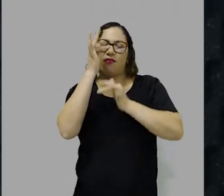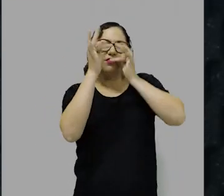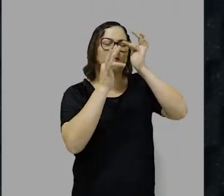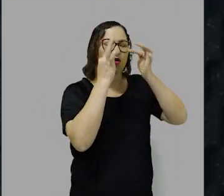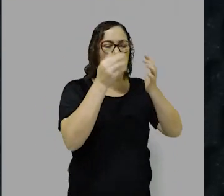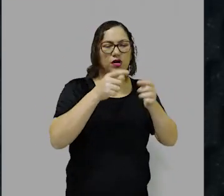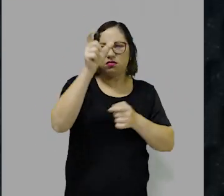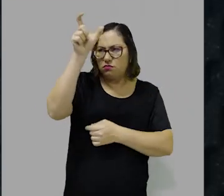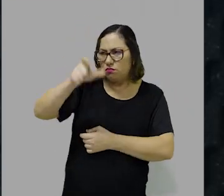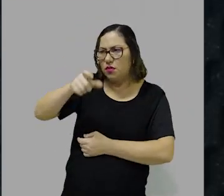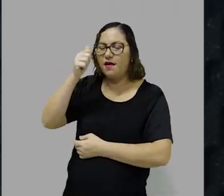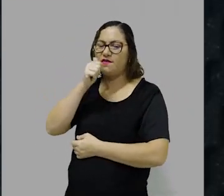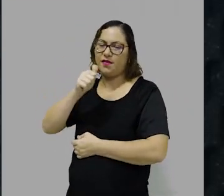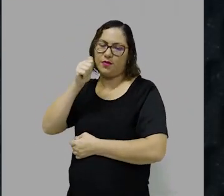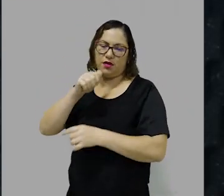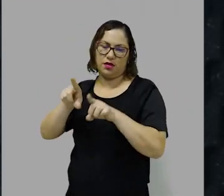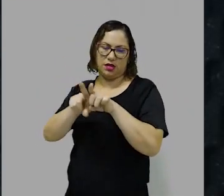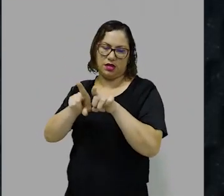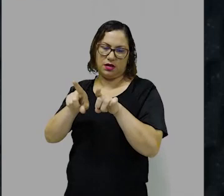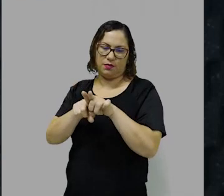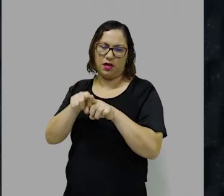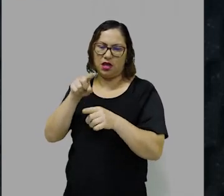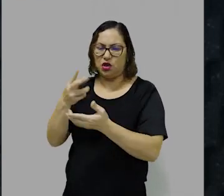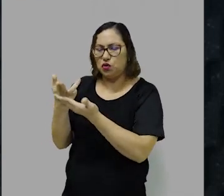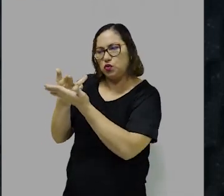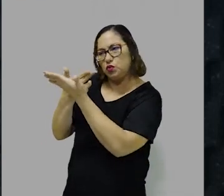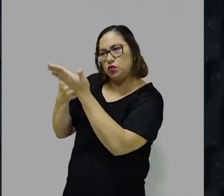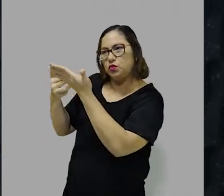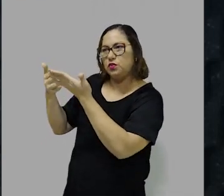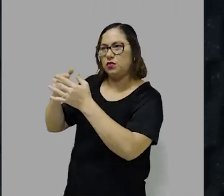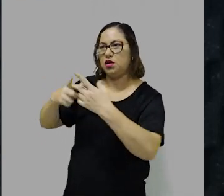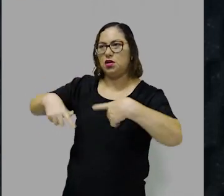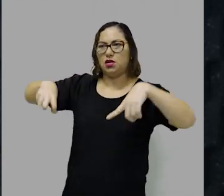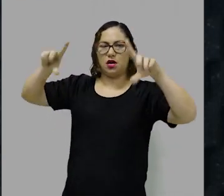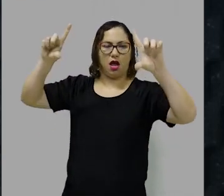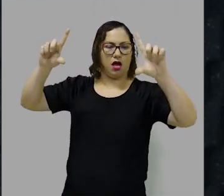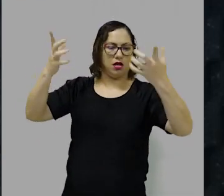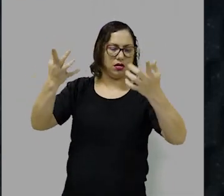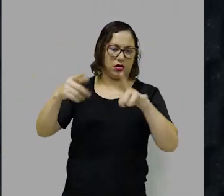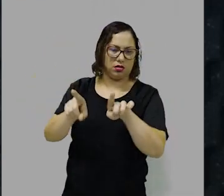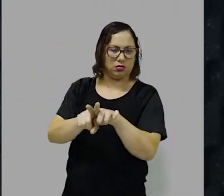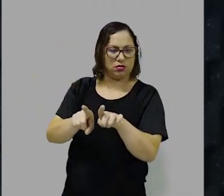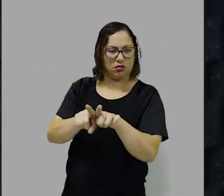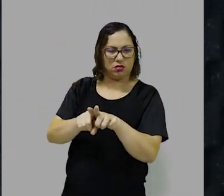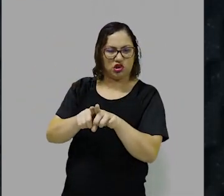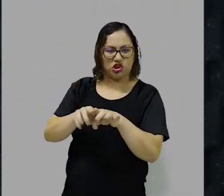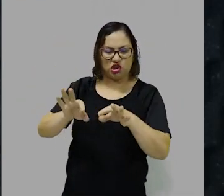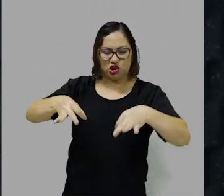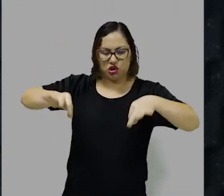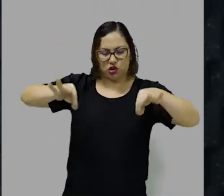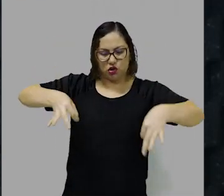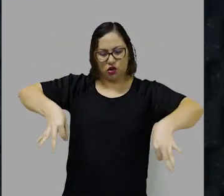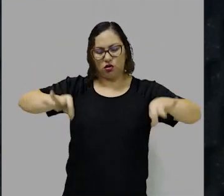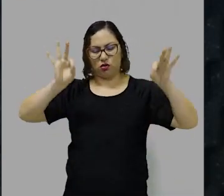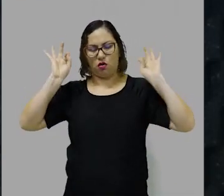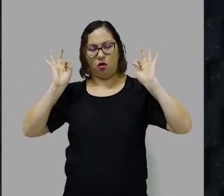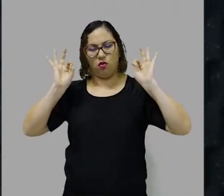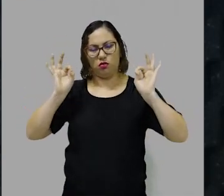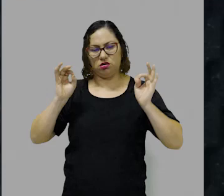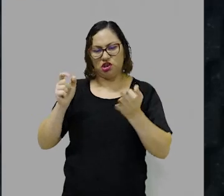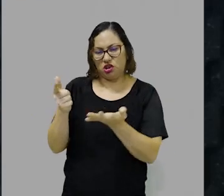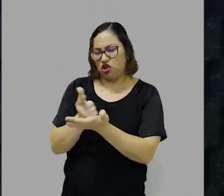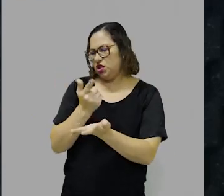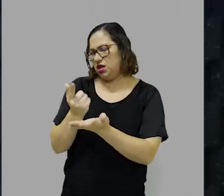muito forte, muito intenso. Isso aqui já virou ilustração de cartaz, ilustração atualmente de coxa, de capa